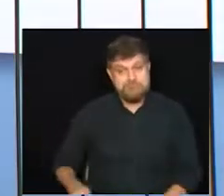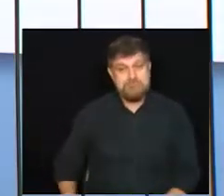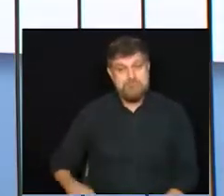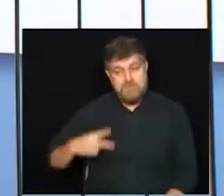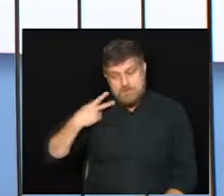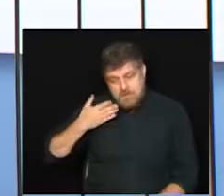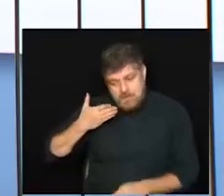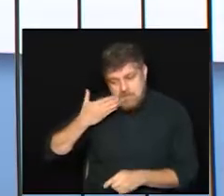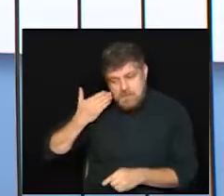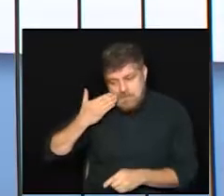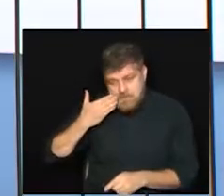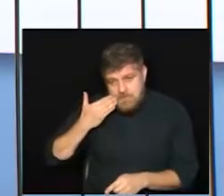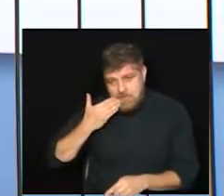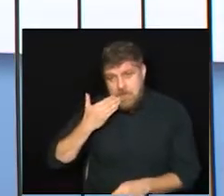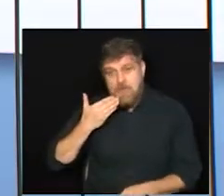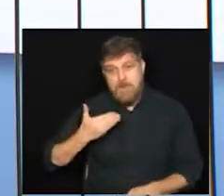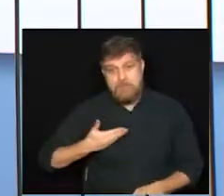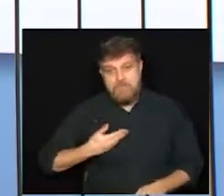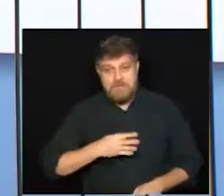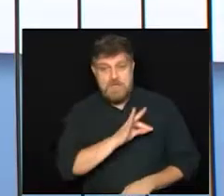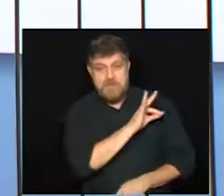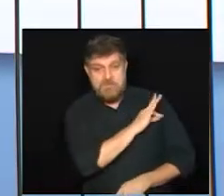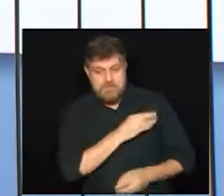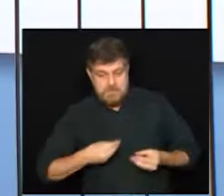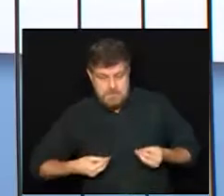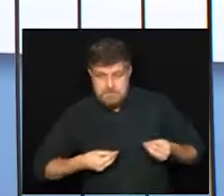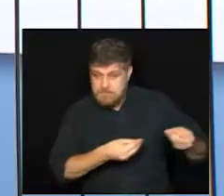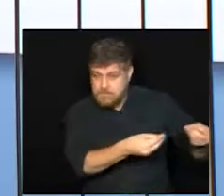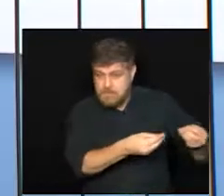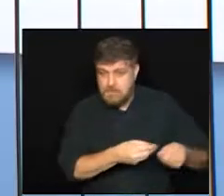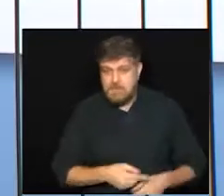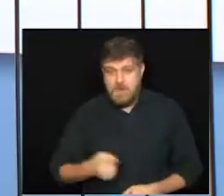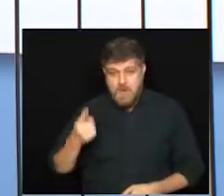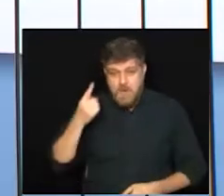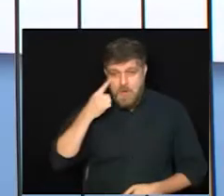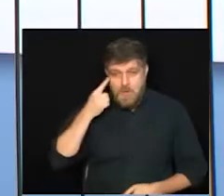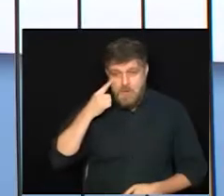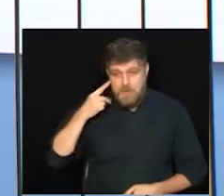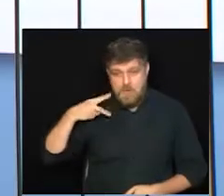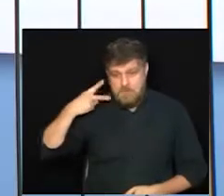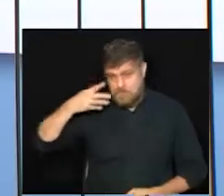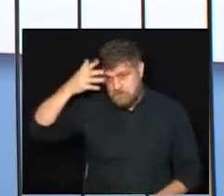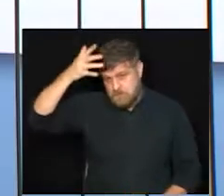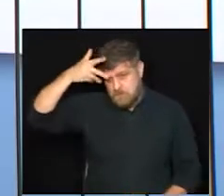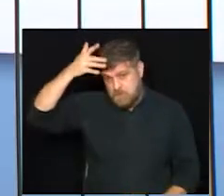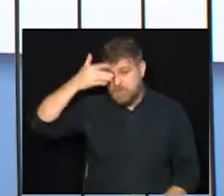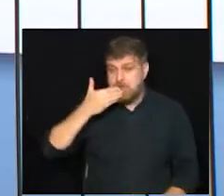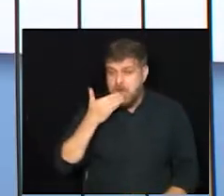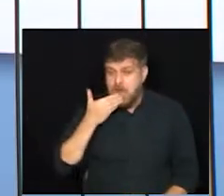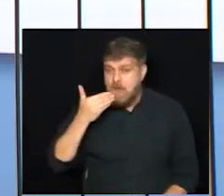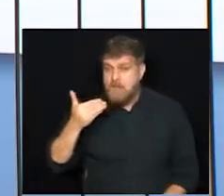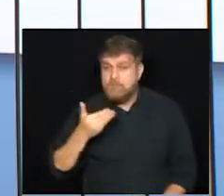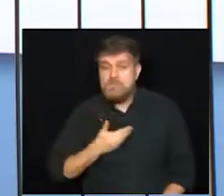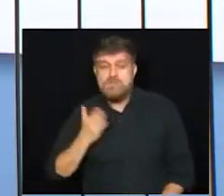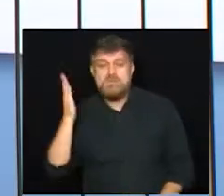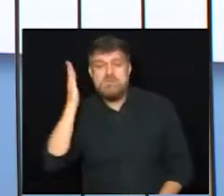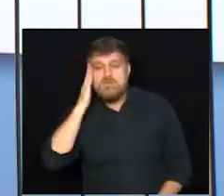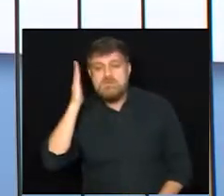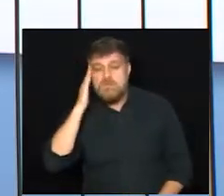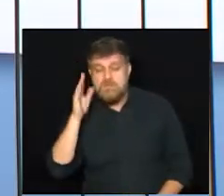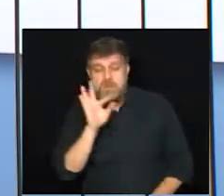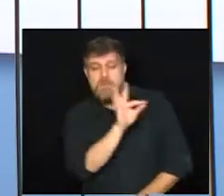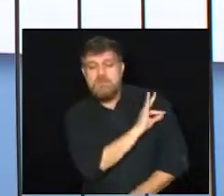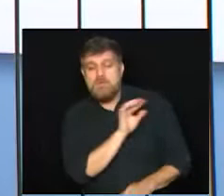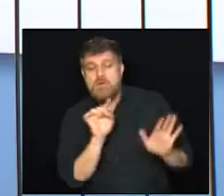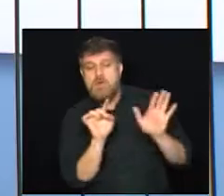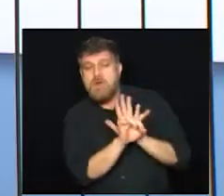para fazer os pedidos à Prefeitura de Campinas. E olha só, o parlamentar Rodrigo da Farmadic pediu informações à Prefeitura